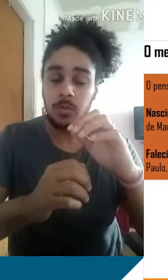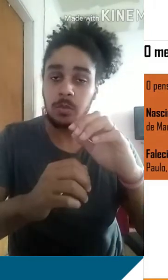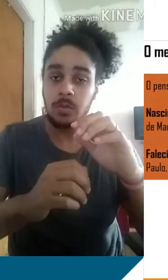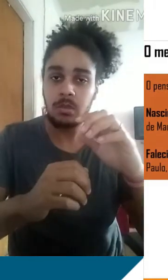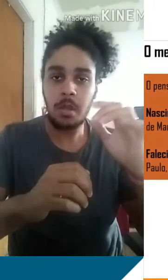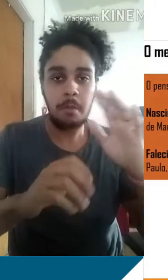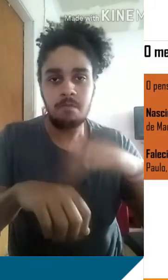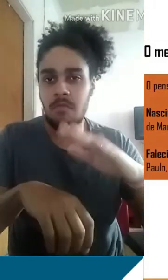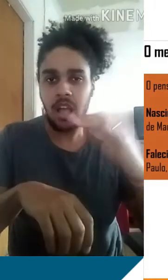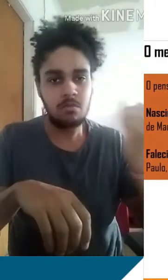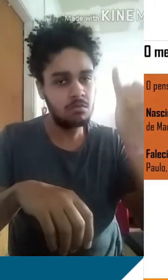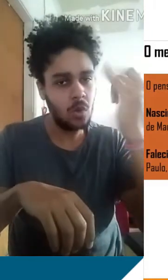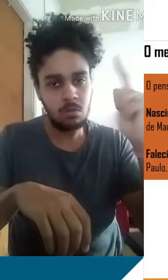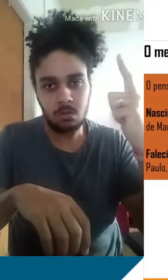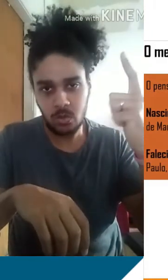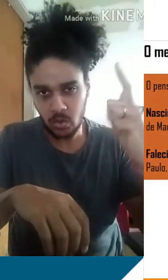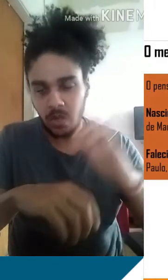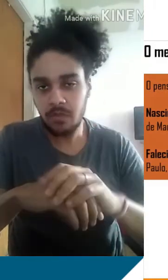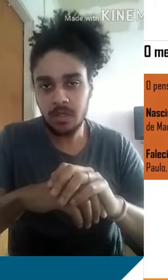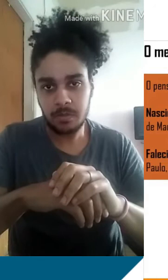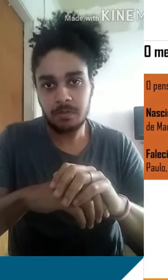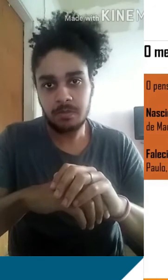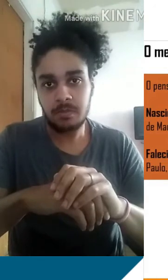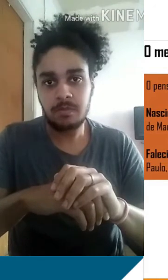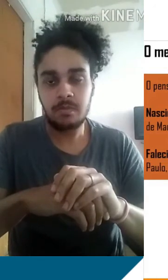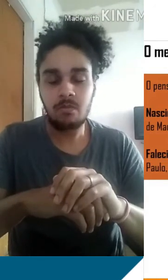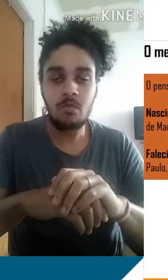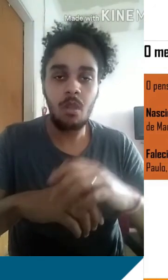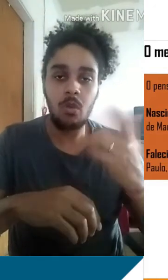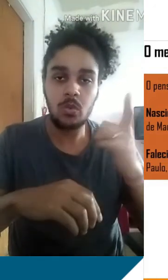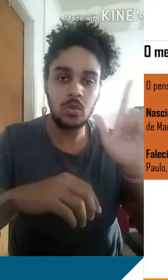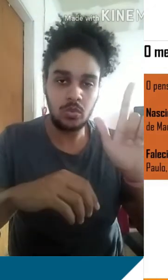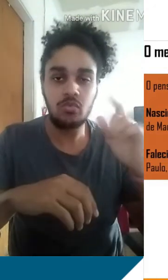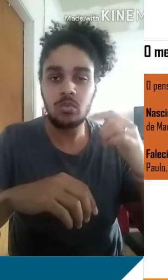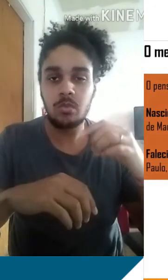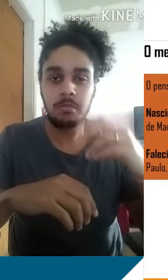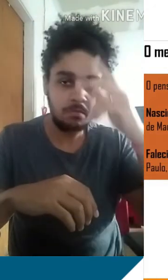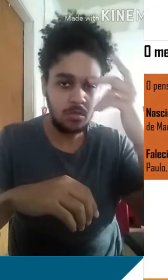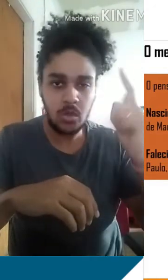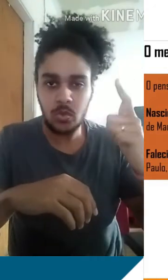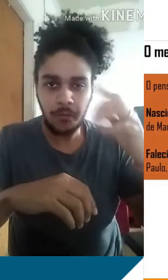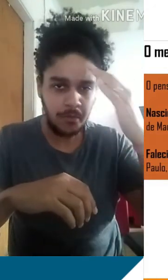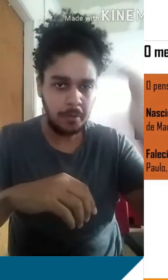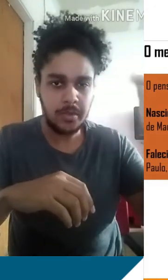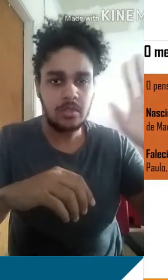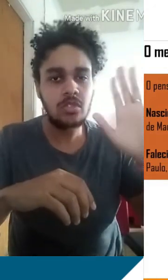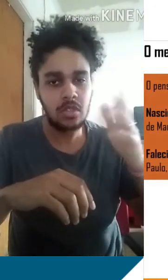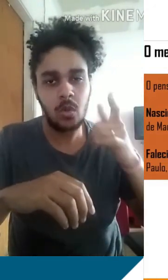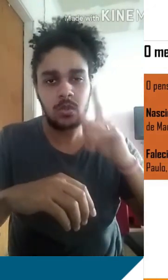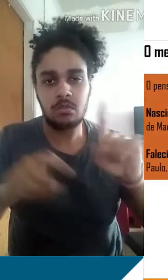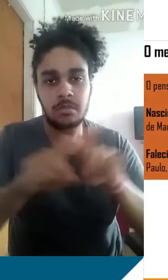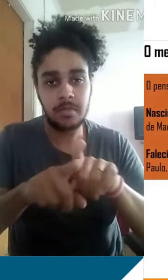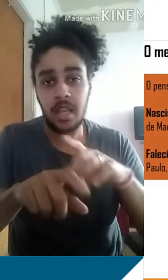e geógrafas famosos. Mas, enfim, é um dos maiores pensadores brasileiros e desenvolve essa prerrogativa. Isso está muito colocado em 2